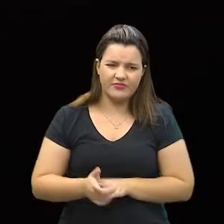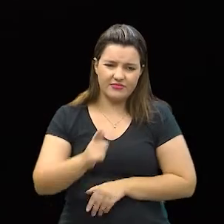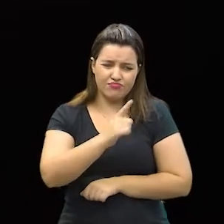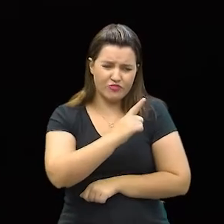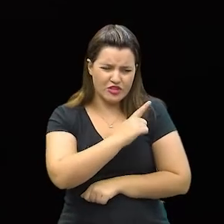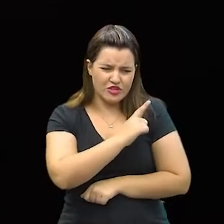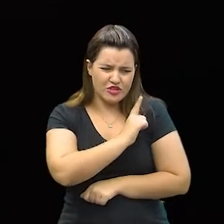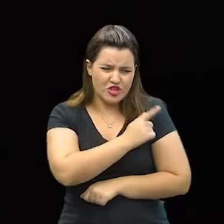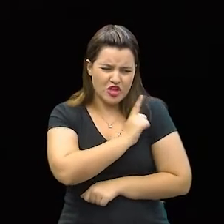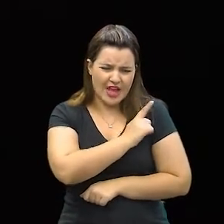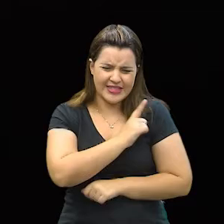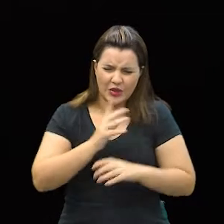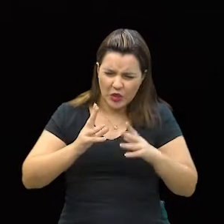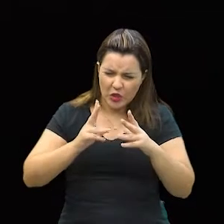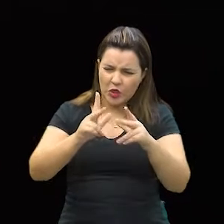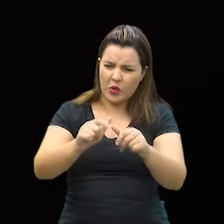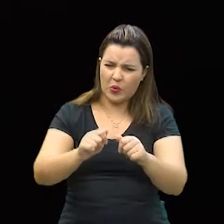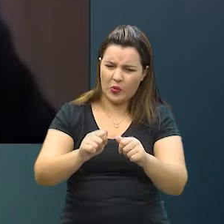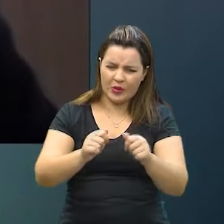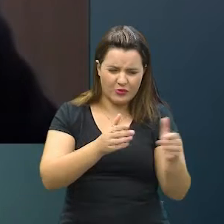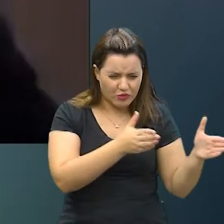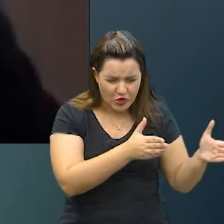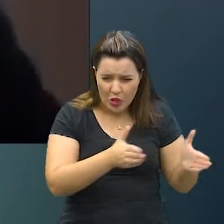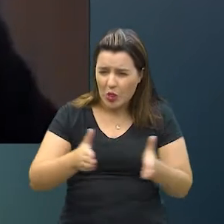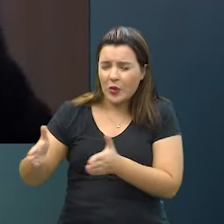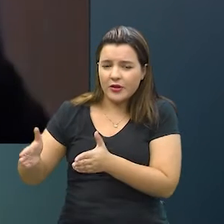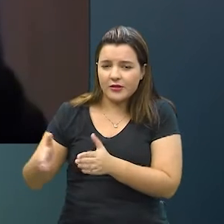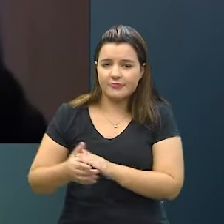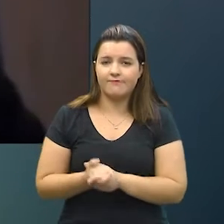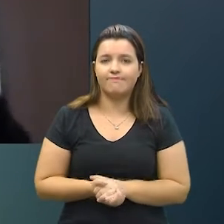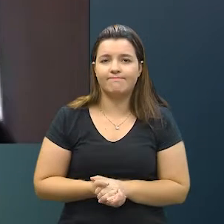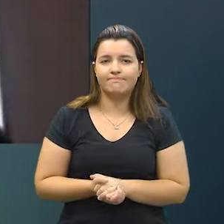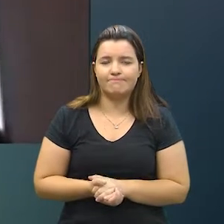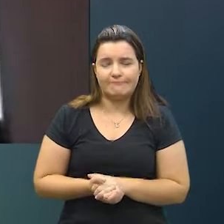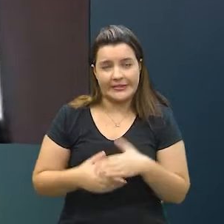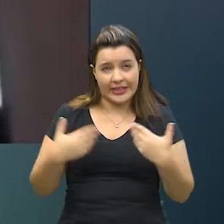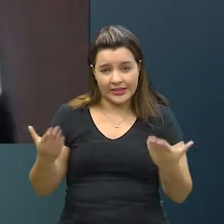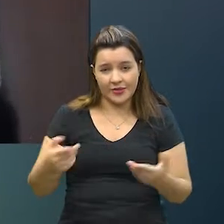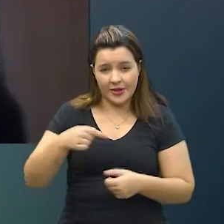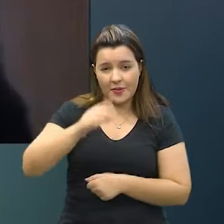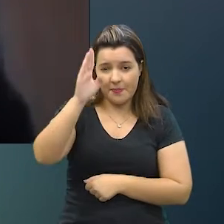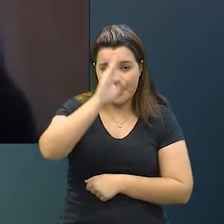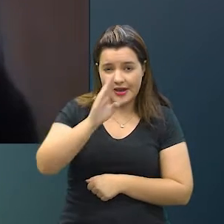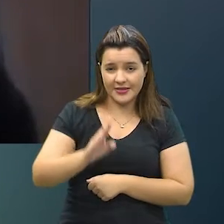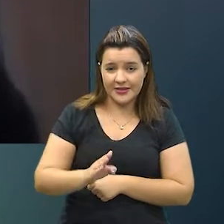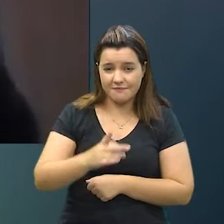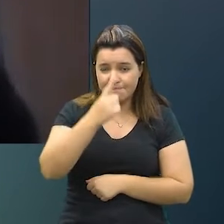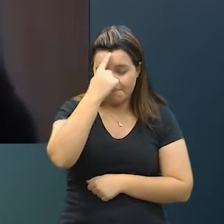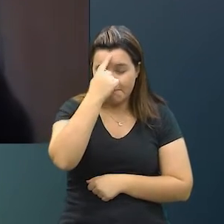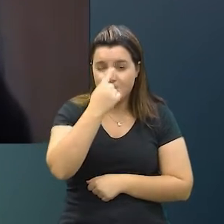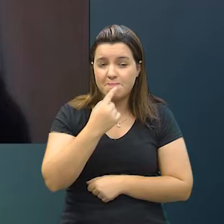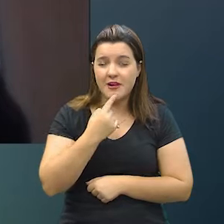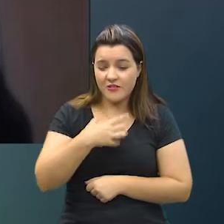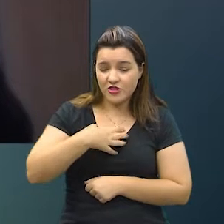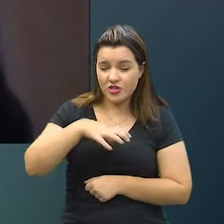início ao fim, o que é exatamente? Entenda que no Brasil, o perfil do pequeno empresário brasileiro, ele é formado